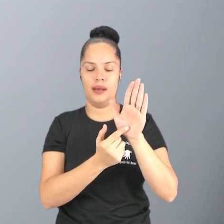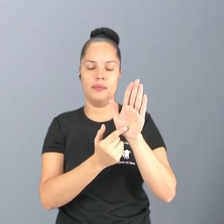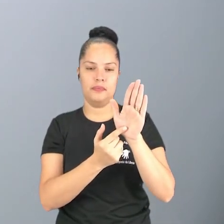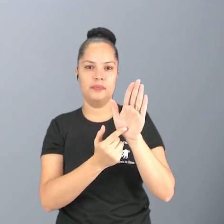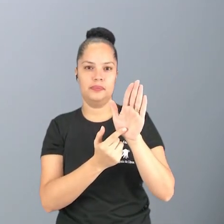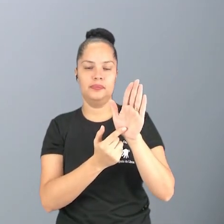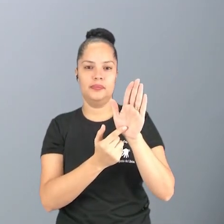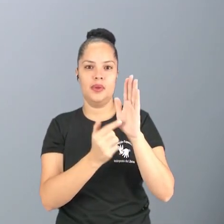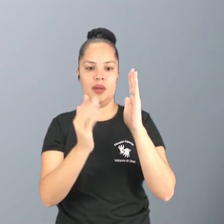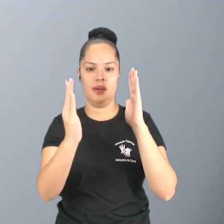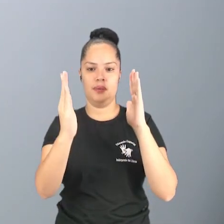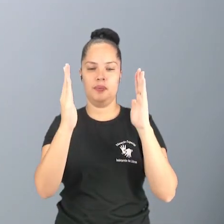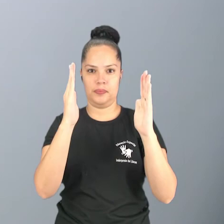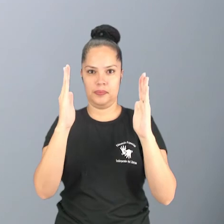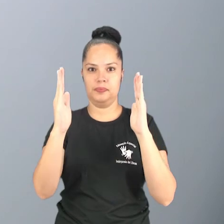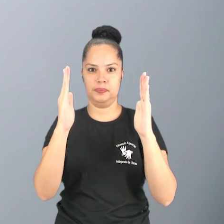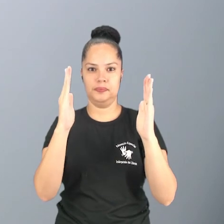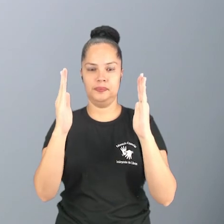fosse